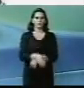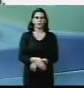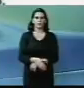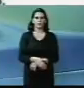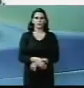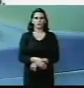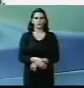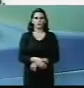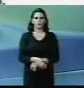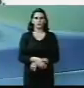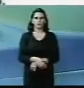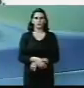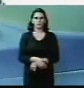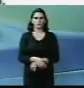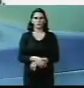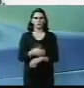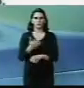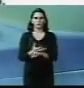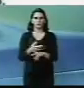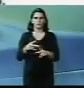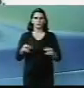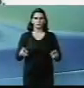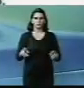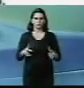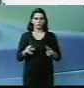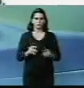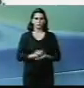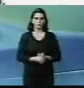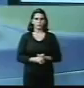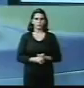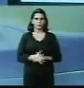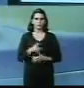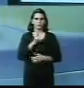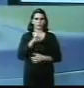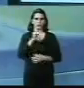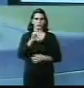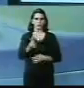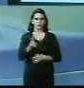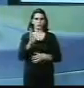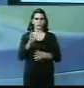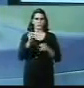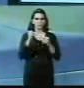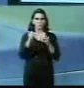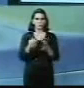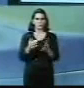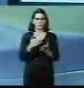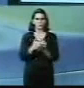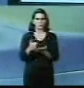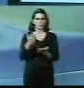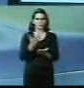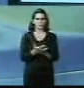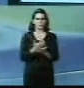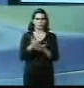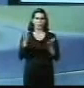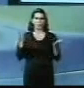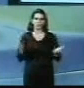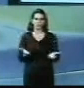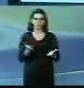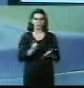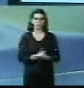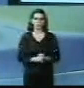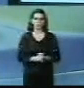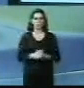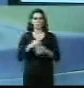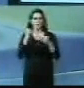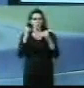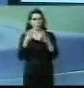conteúdos eventualmente nocivos, né? Então, como eu falei, essa resposta a gente vem passando ela desde o início da aula,